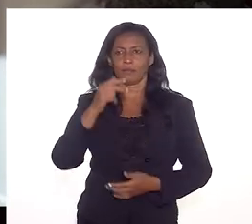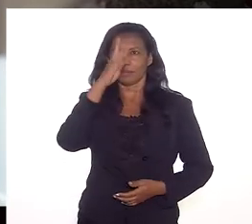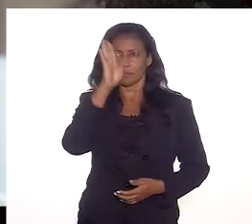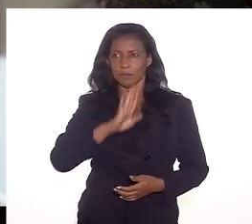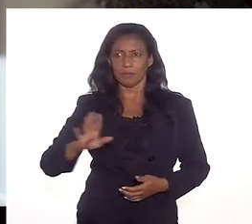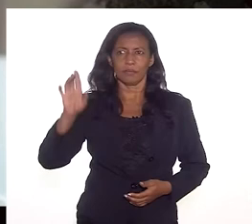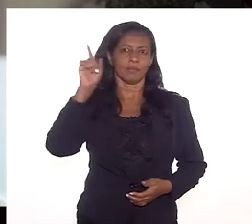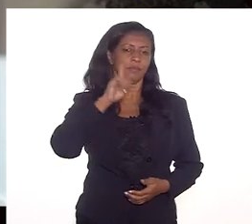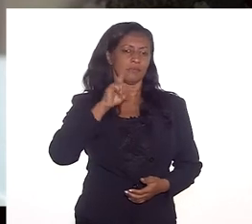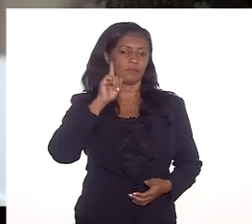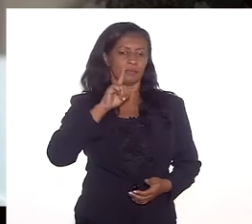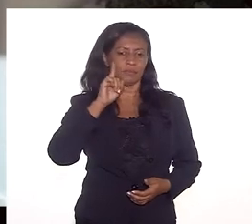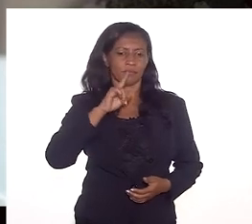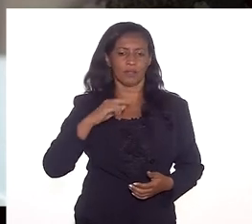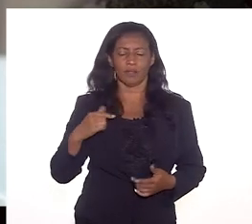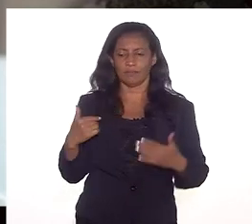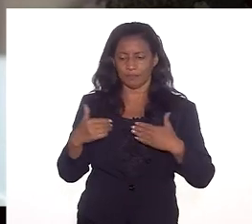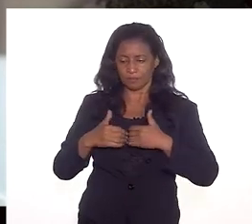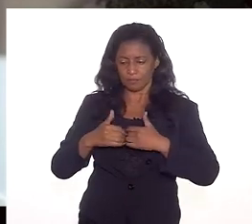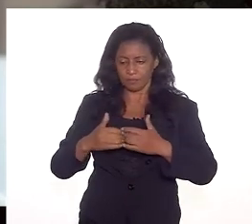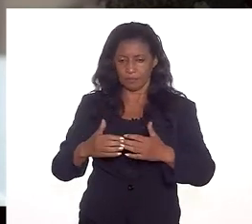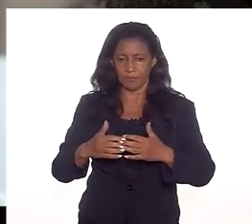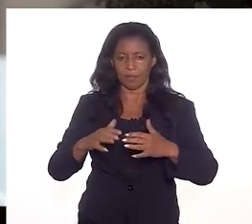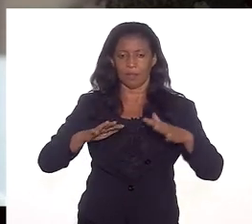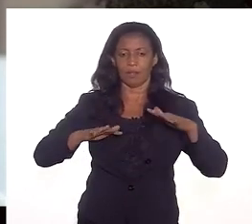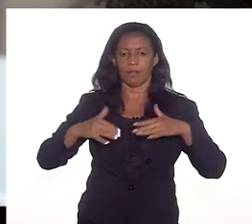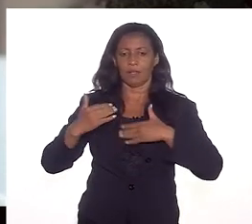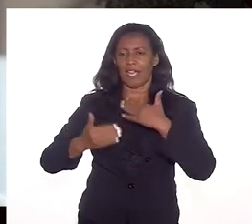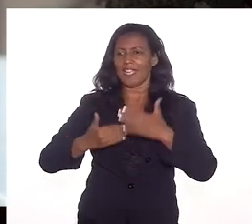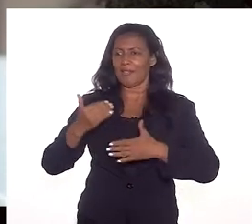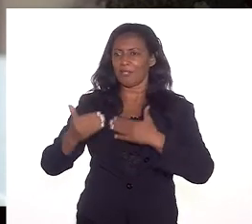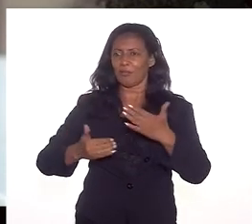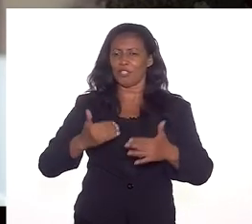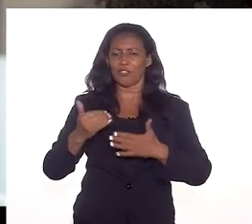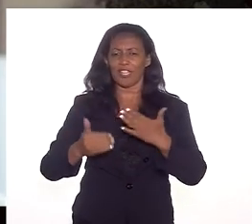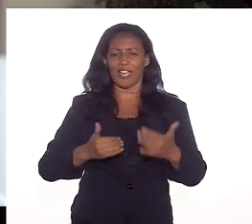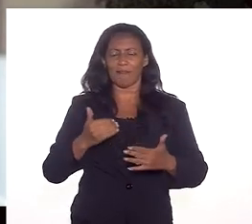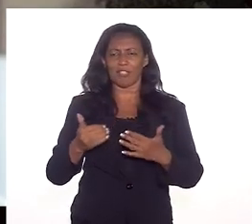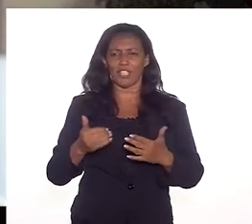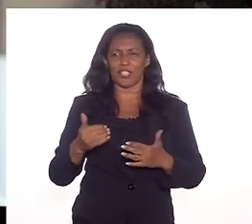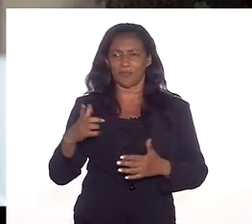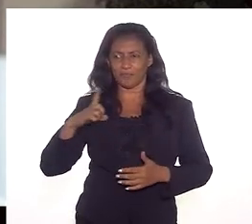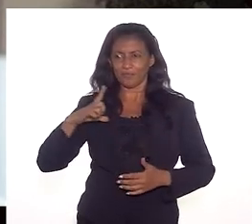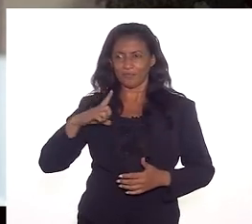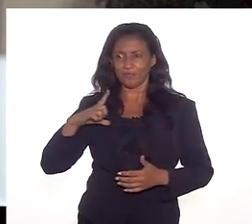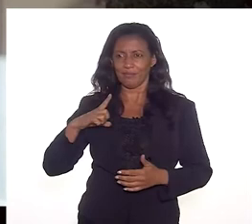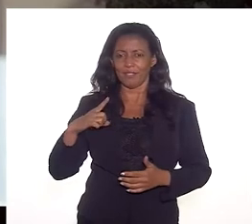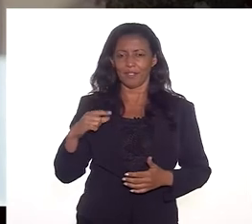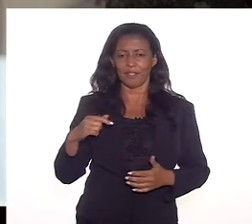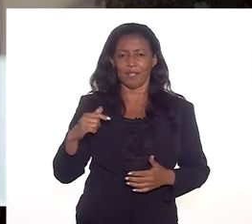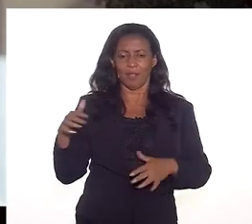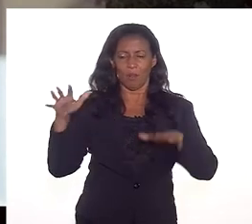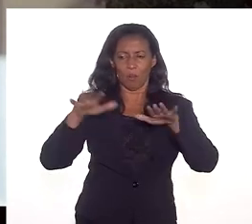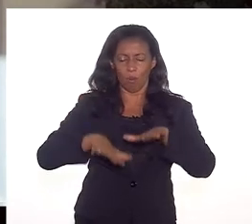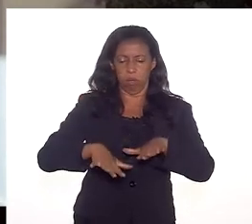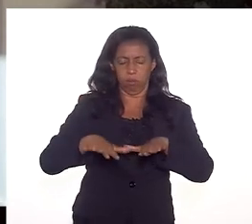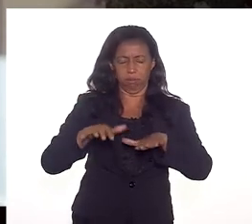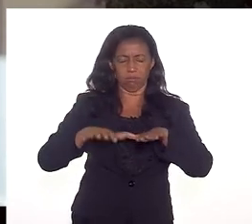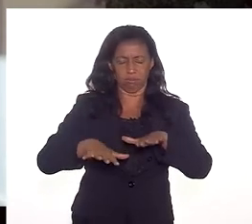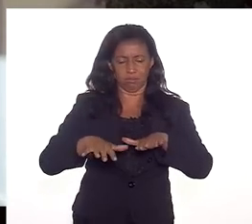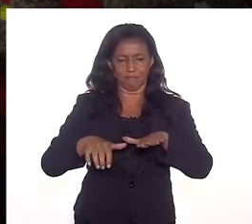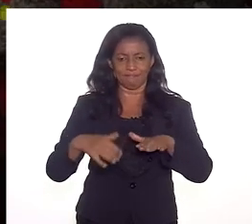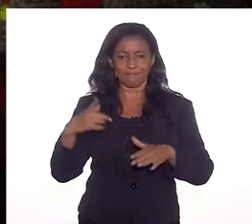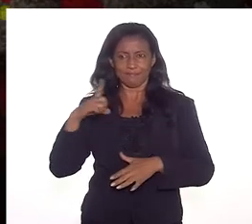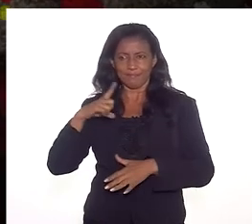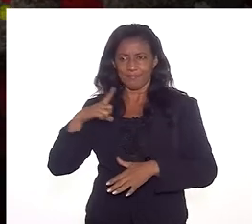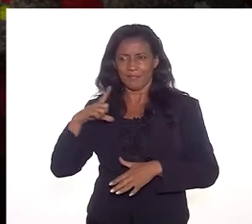Brasil e nos Estados Unidos, aí sim, a gente começa a ter um volume de pacientes jovens e mais velhos, incluindo aí as gestantes,